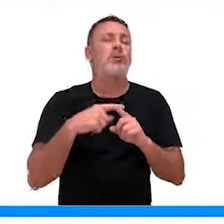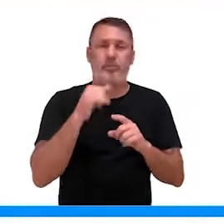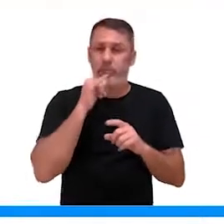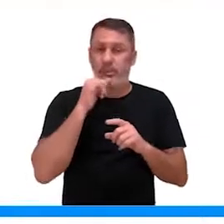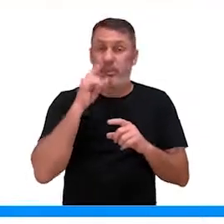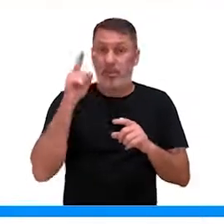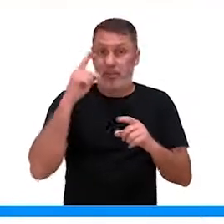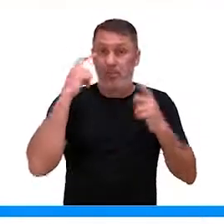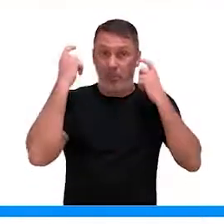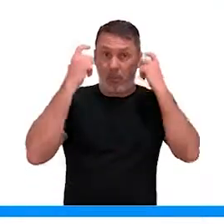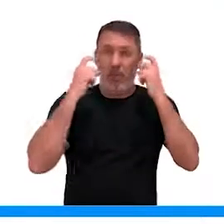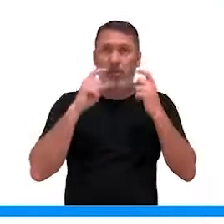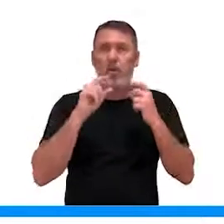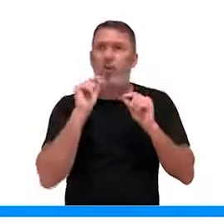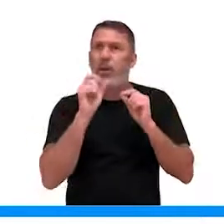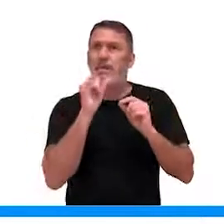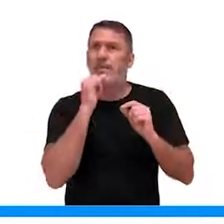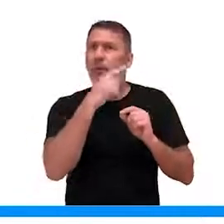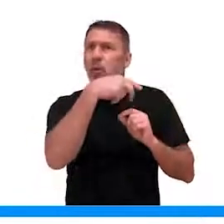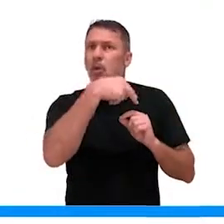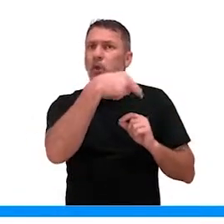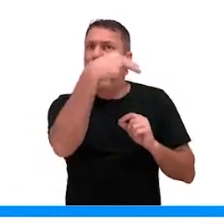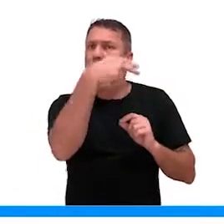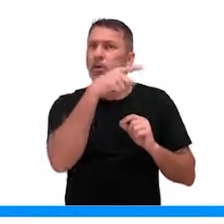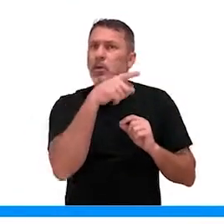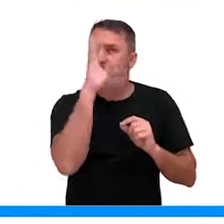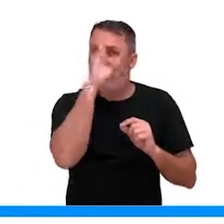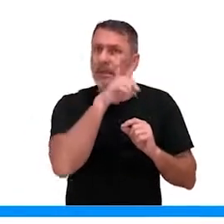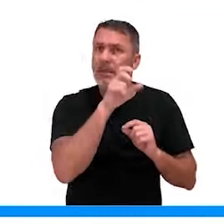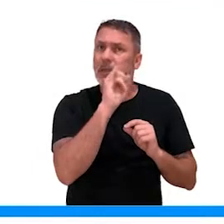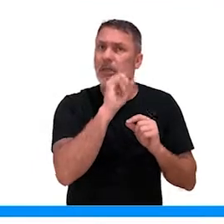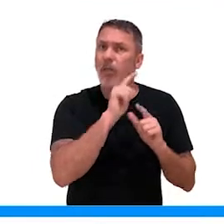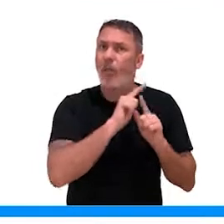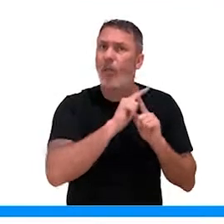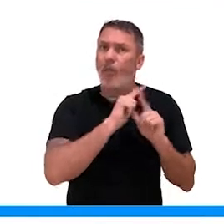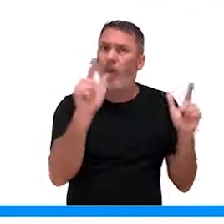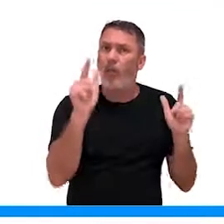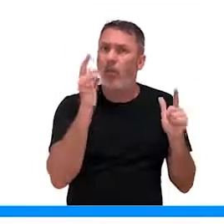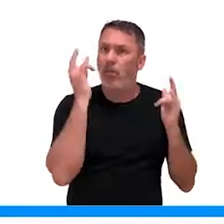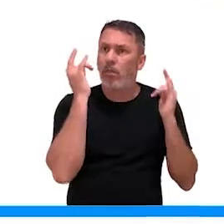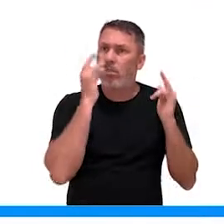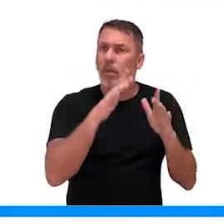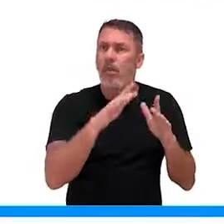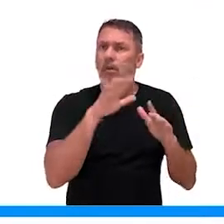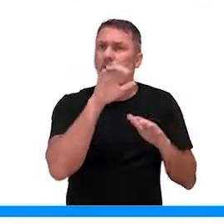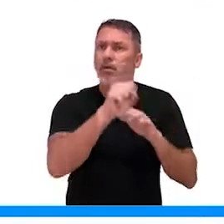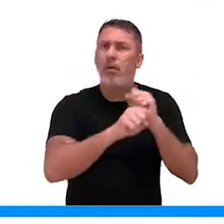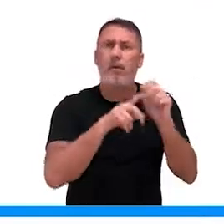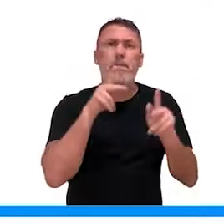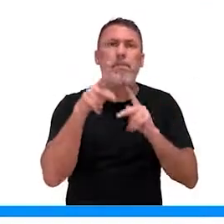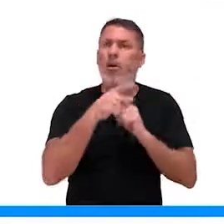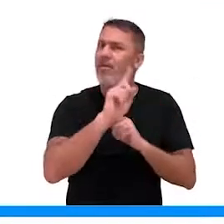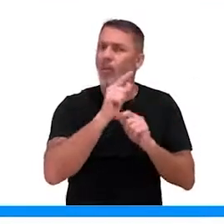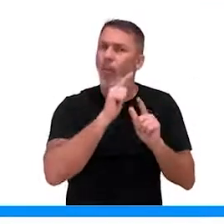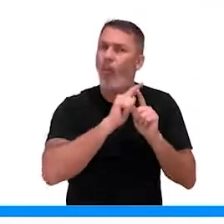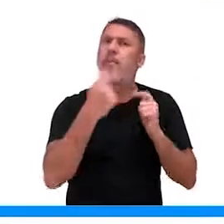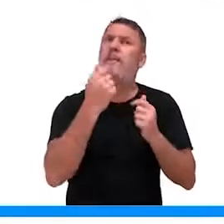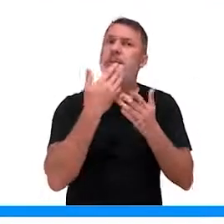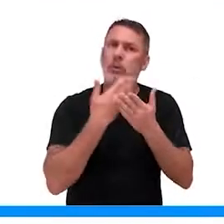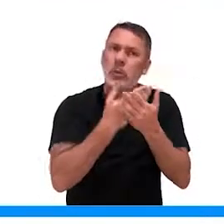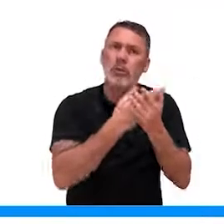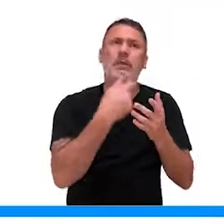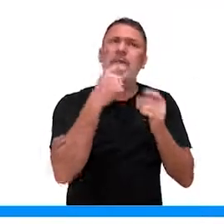o norte do Brasil ele não fosse ocupado, analisado,